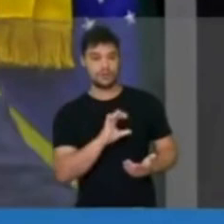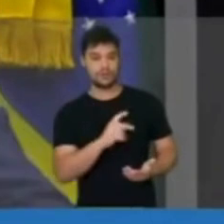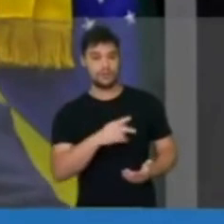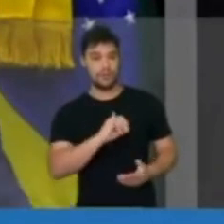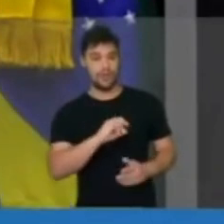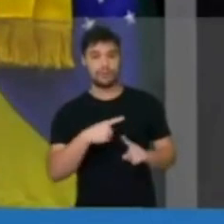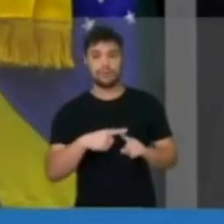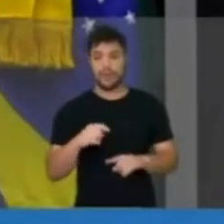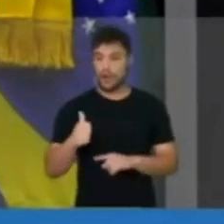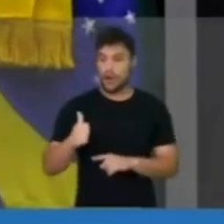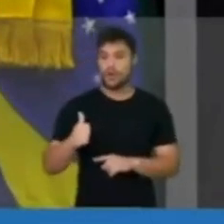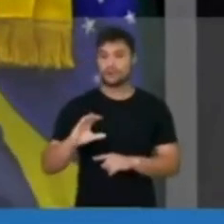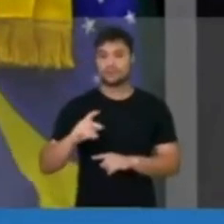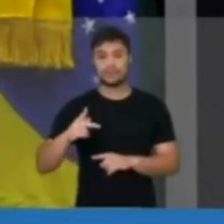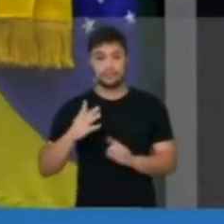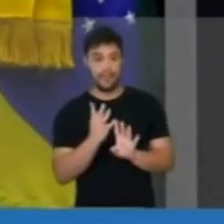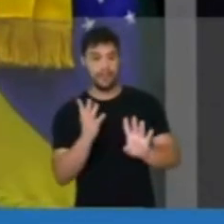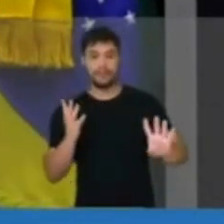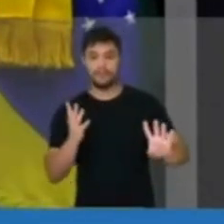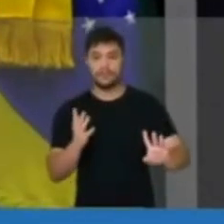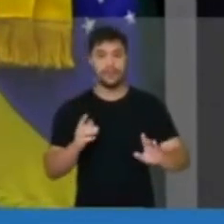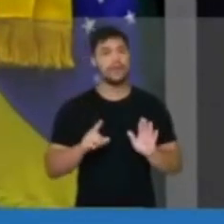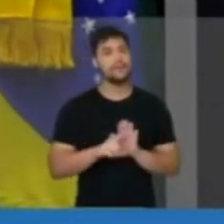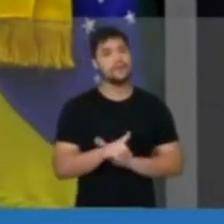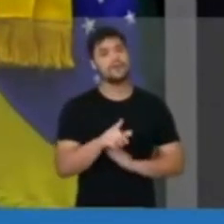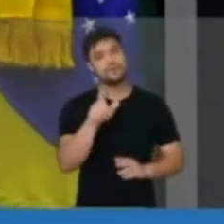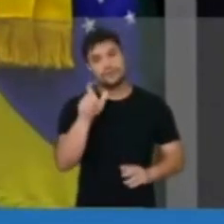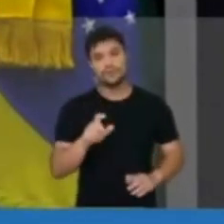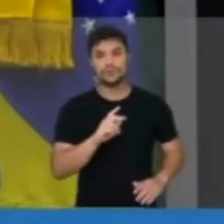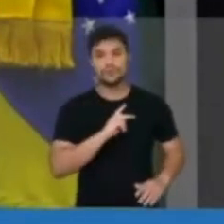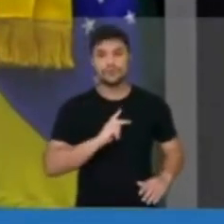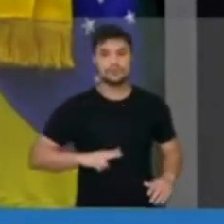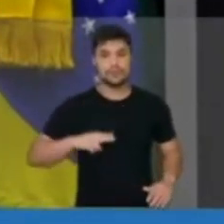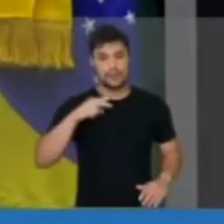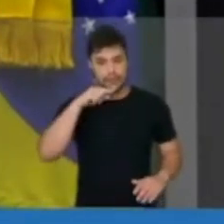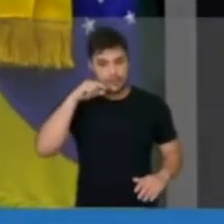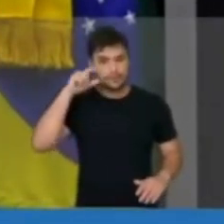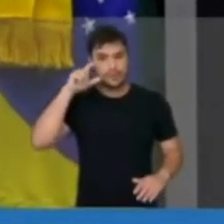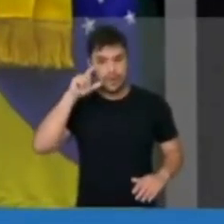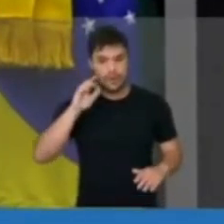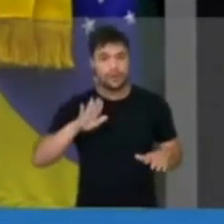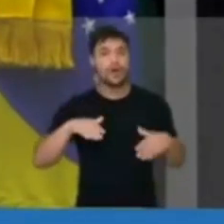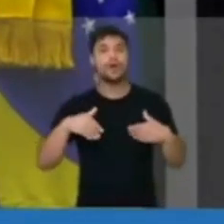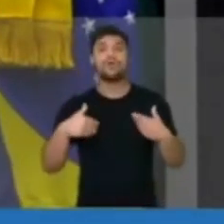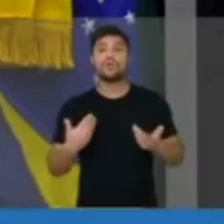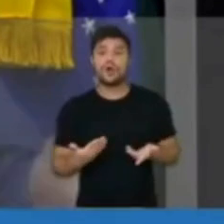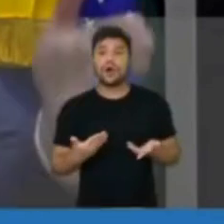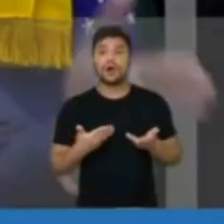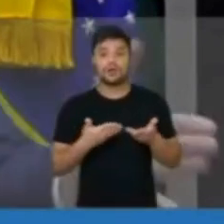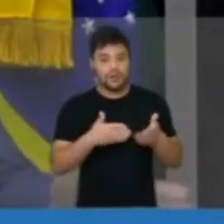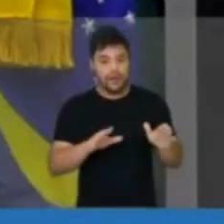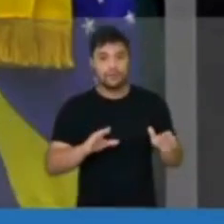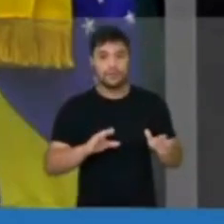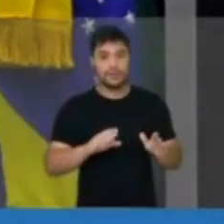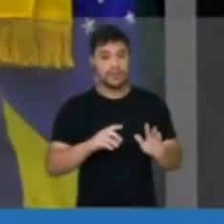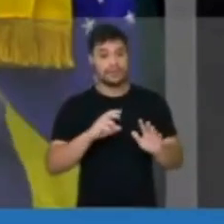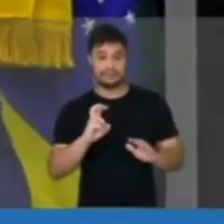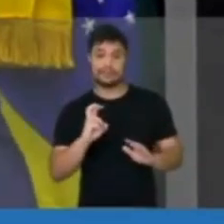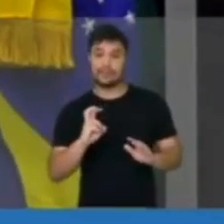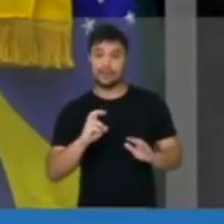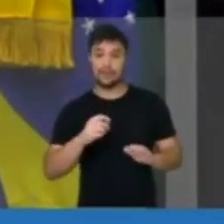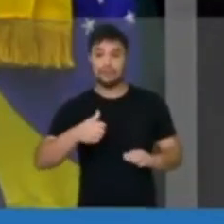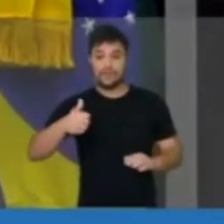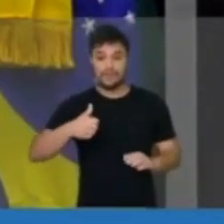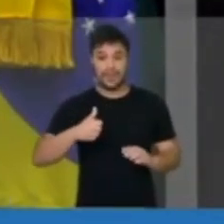11 CPIs na frente. Pergunta ao presidente Hugo Mota, quando nós abriremos as 5 primeiras